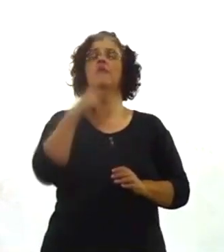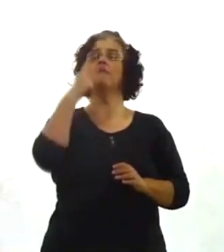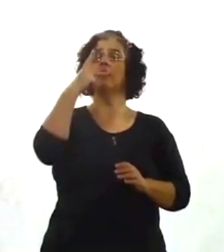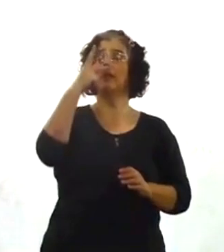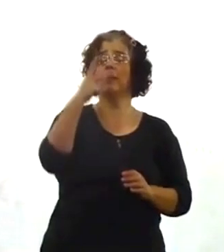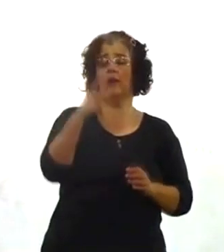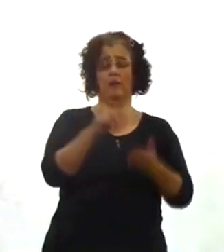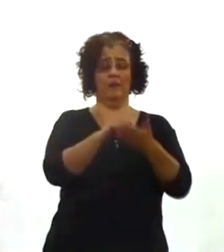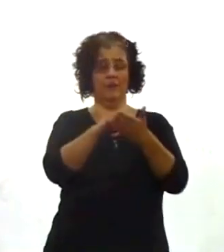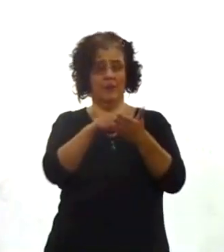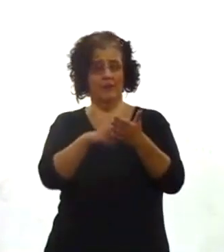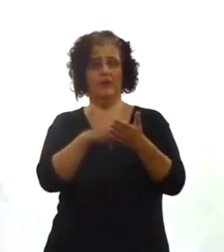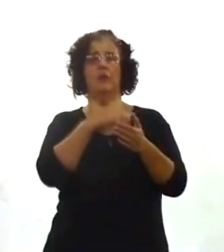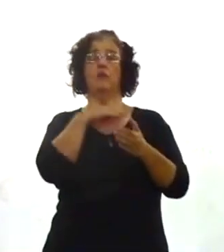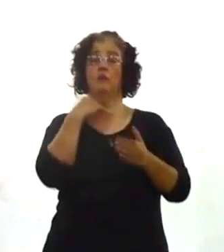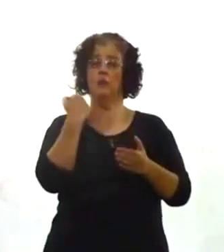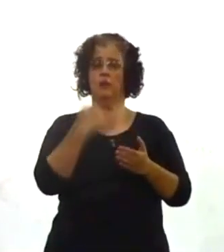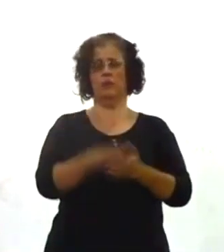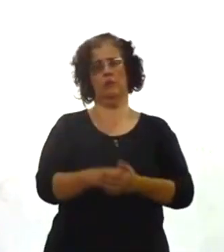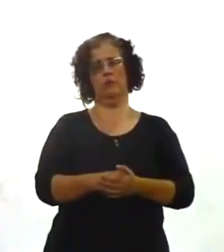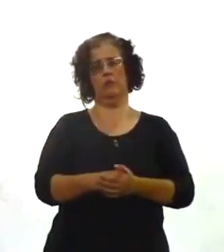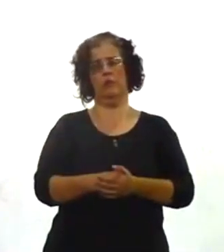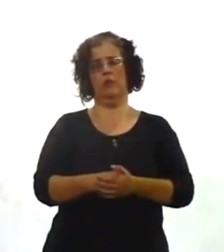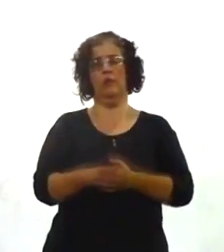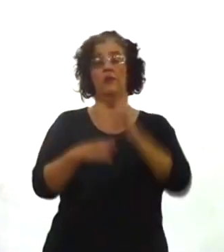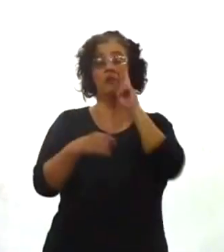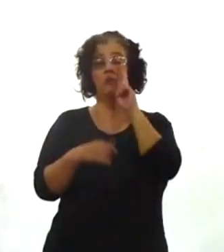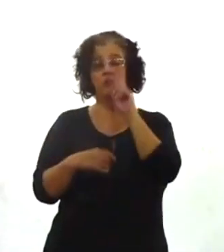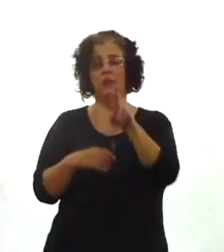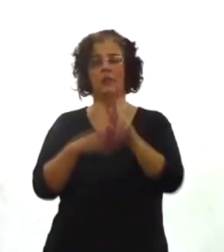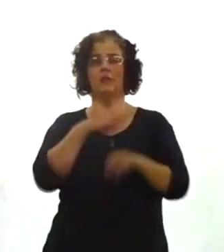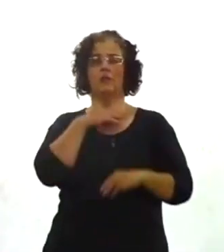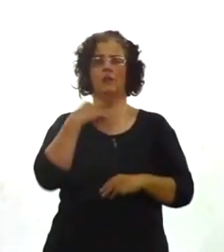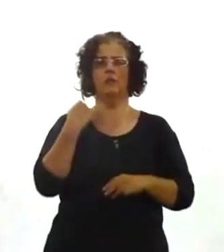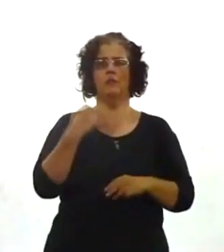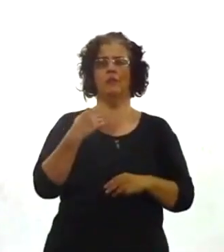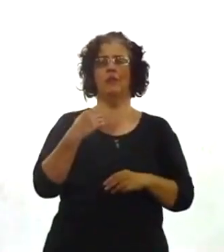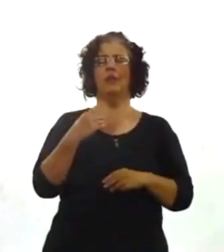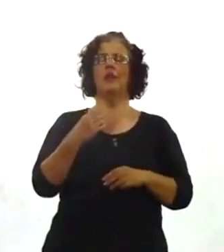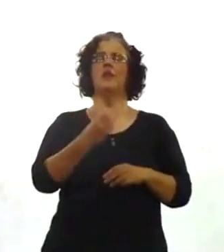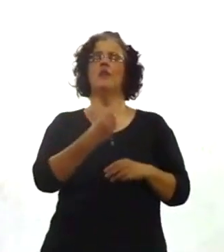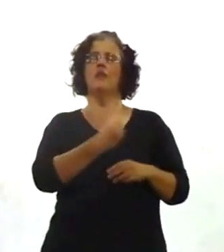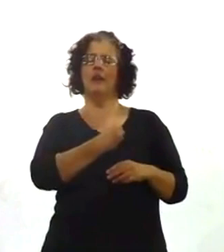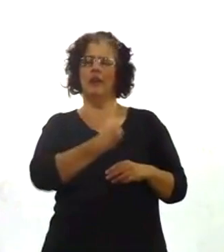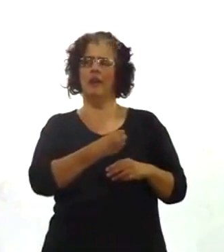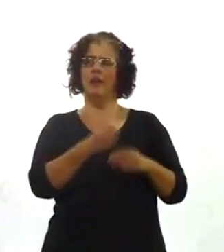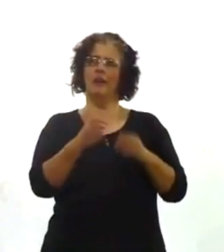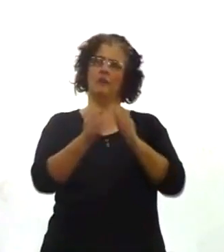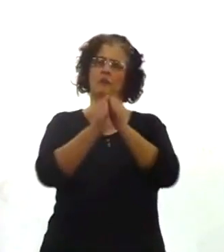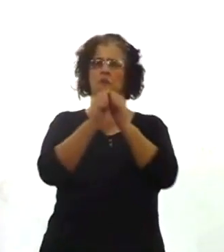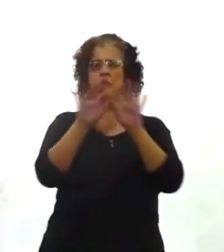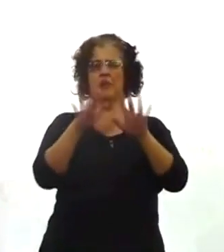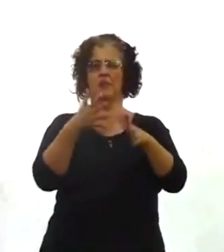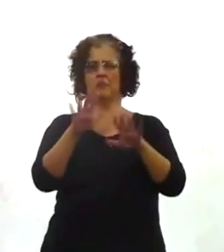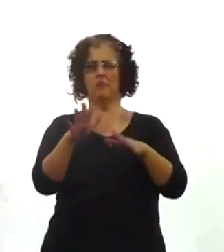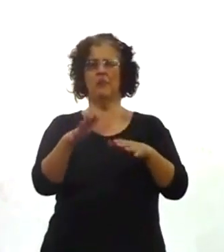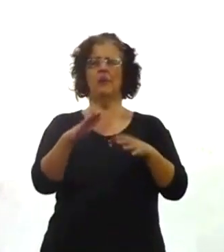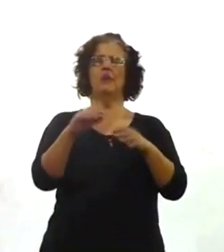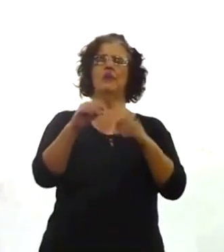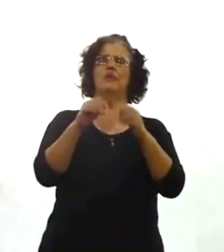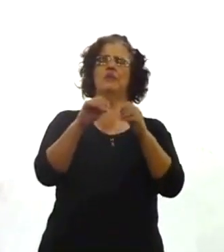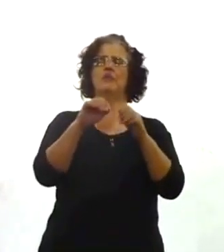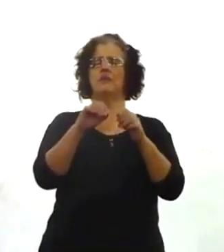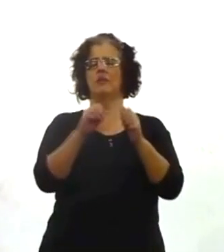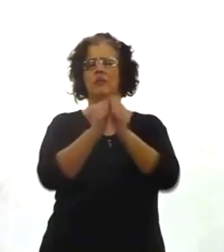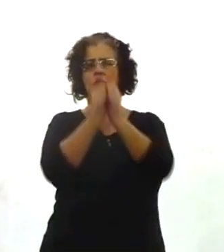gregos. Conviveram um pouco na mesma época de Cristo e Paulo. E Epíteto